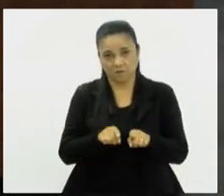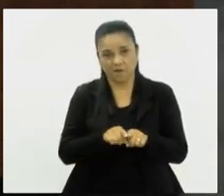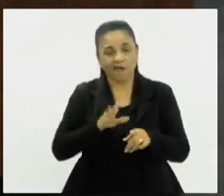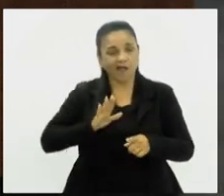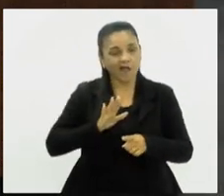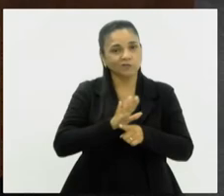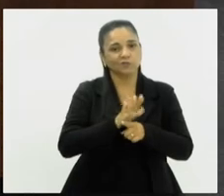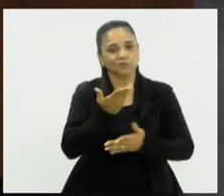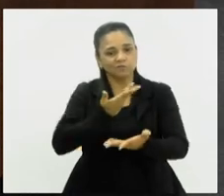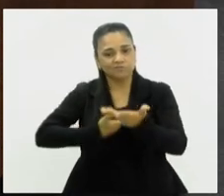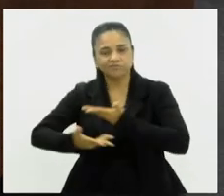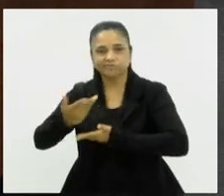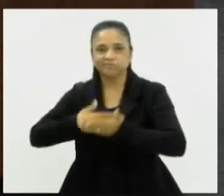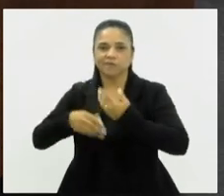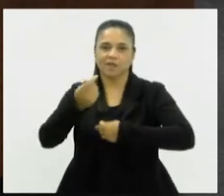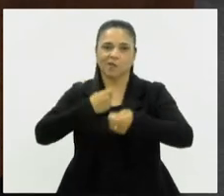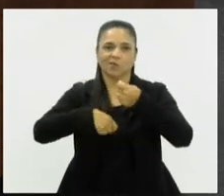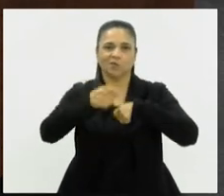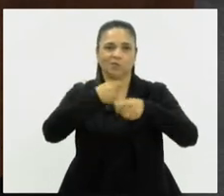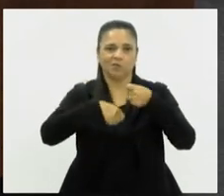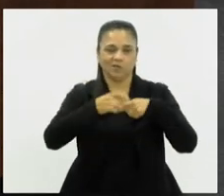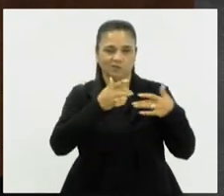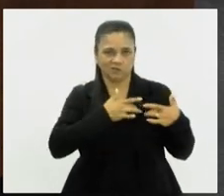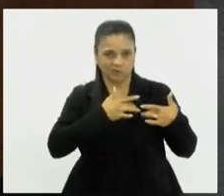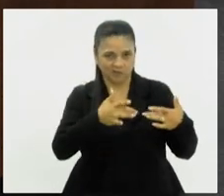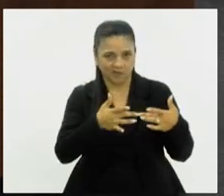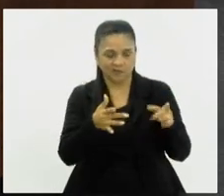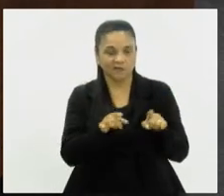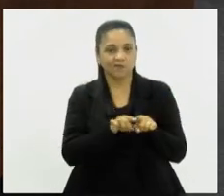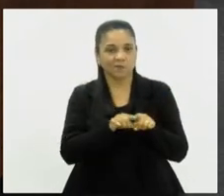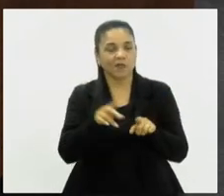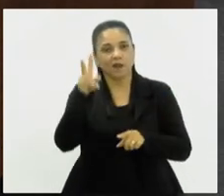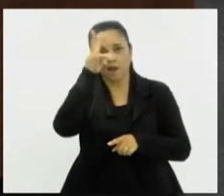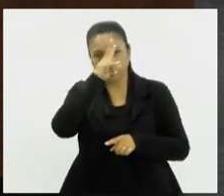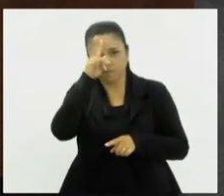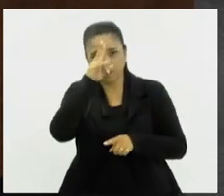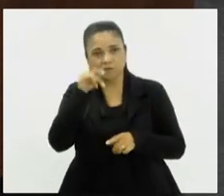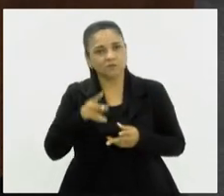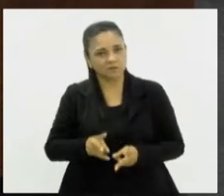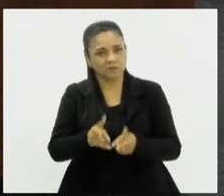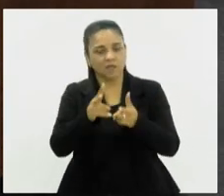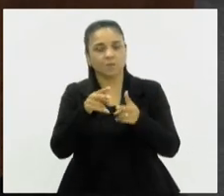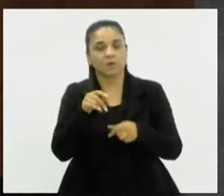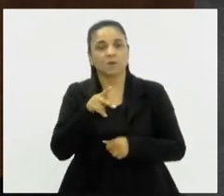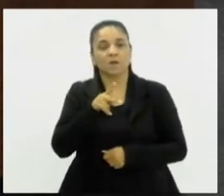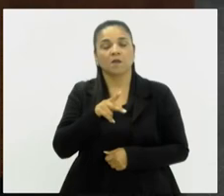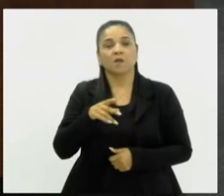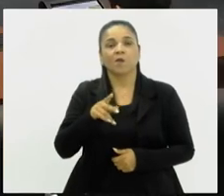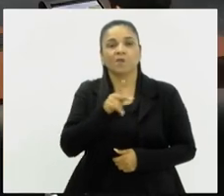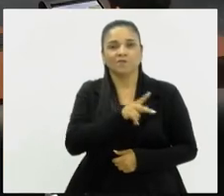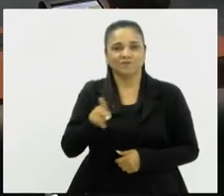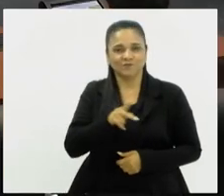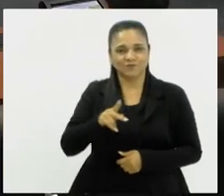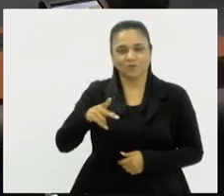a dinamizar a economia solidária, sempre lembrando nosso eterno mestre Paul Singer.